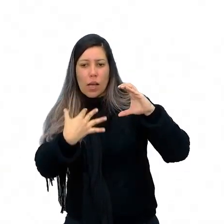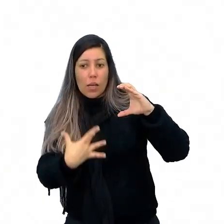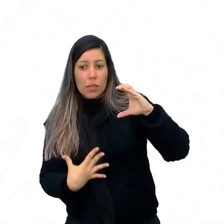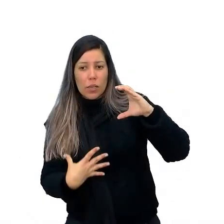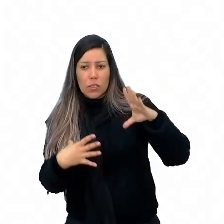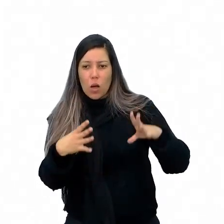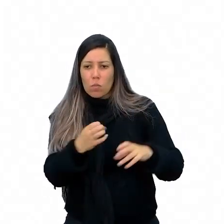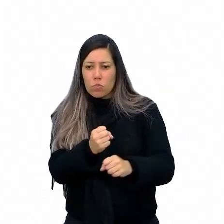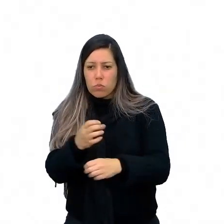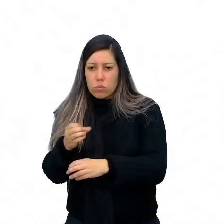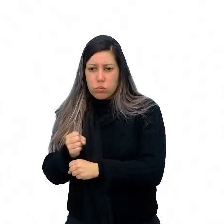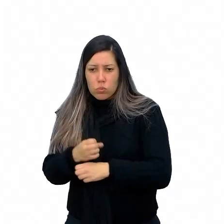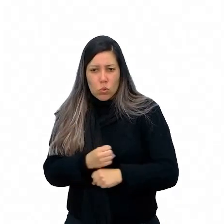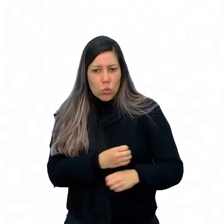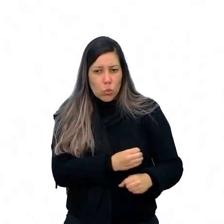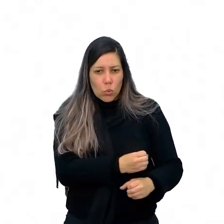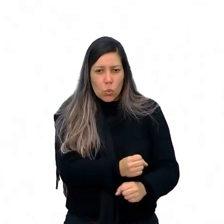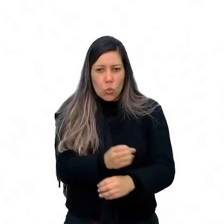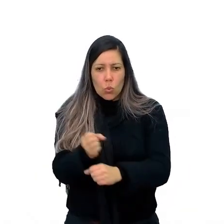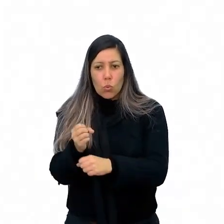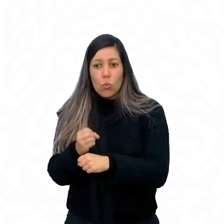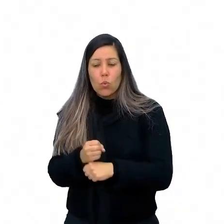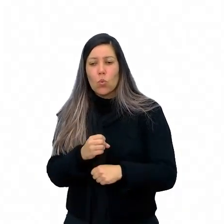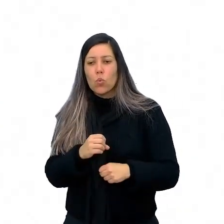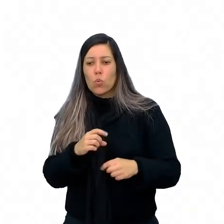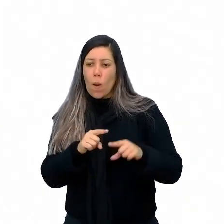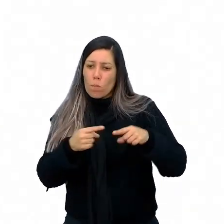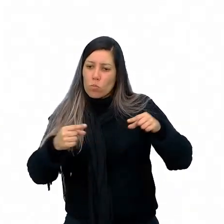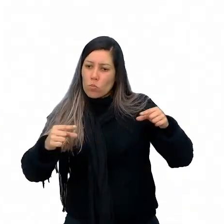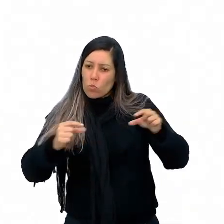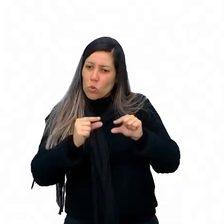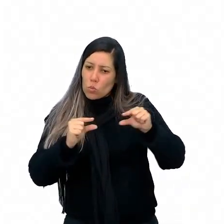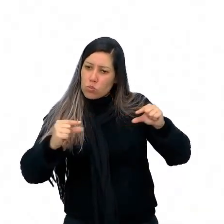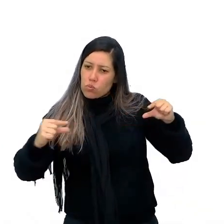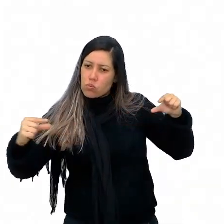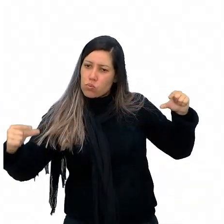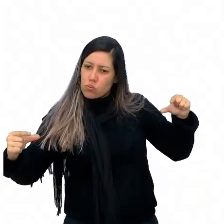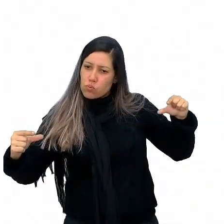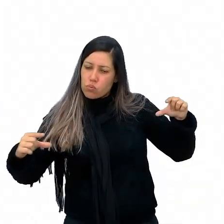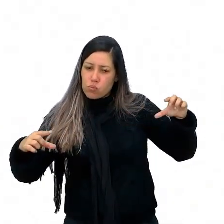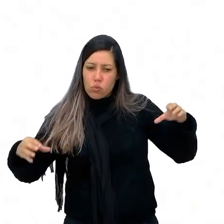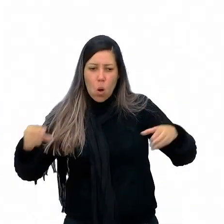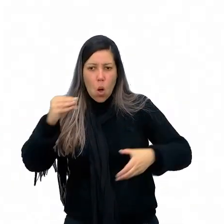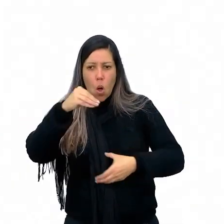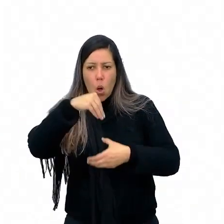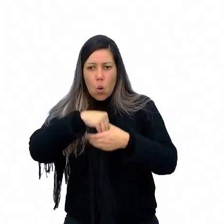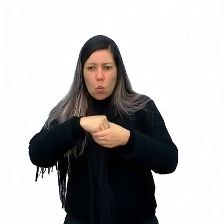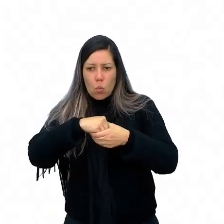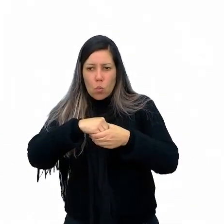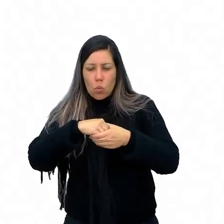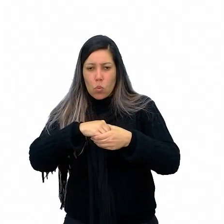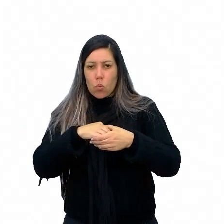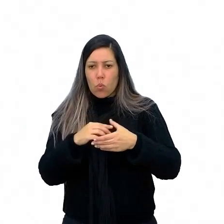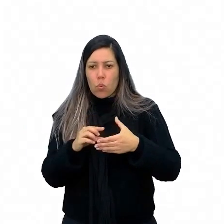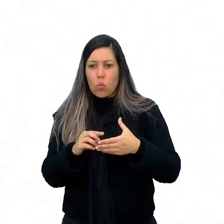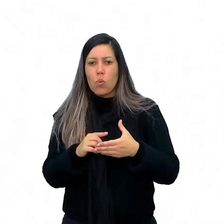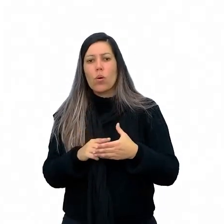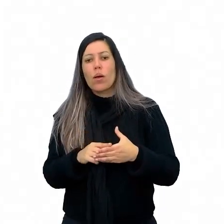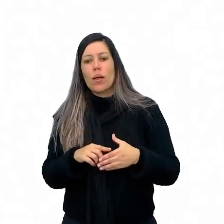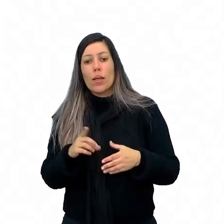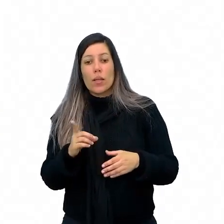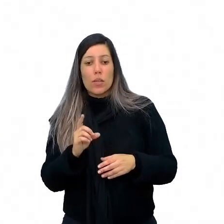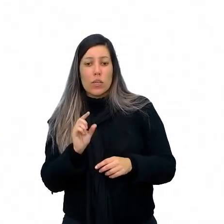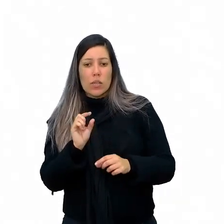relações métricas fundamentais, comprimentos, áreas e volumes de sólidos como a pirâmide e cone. Tá